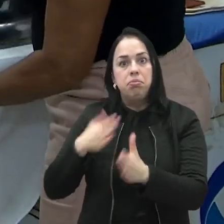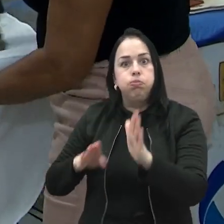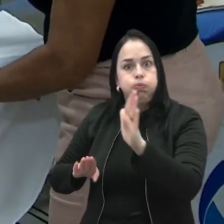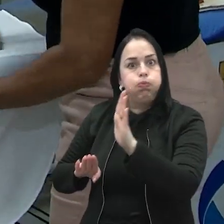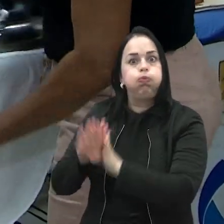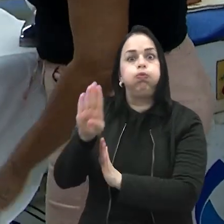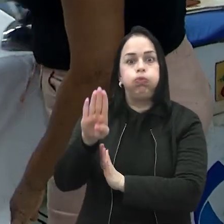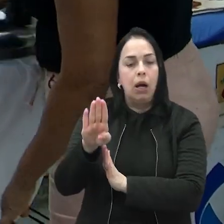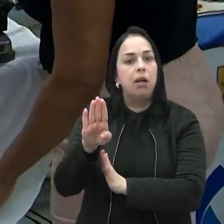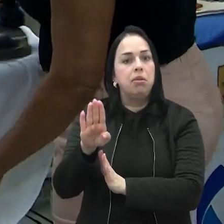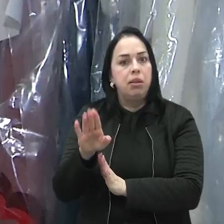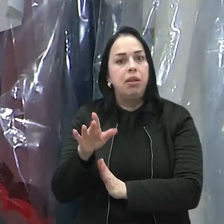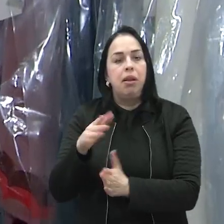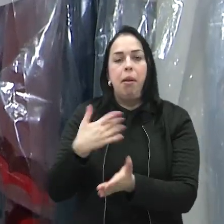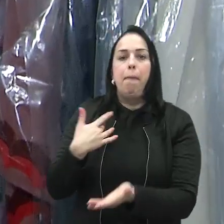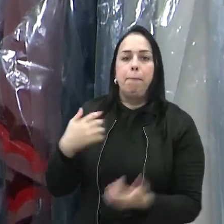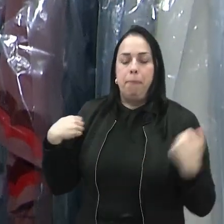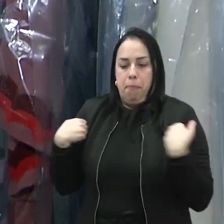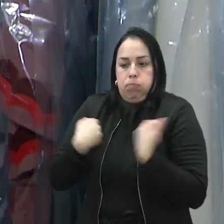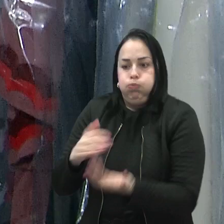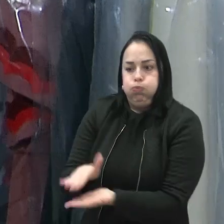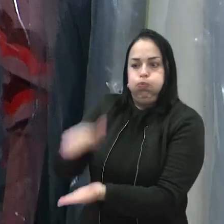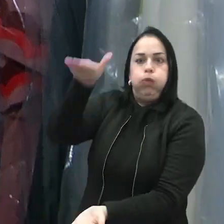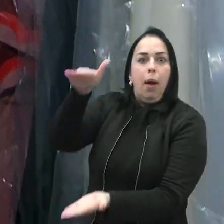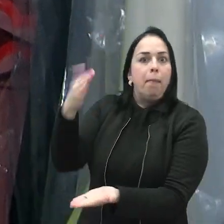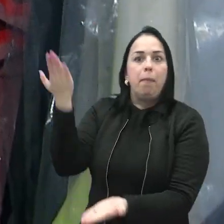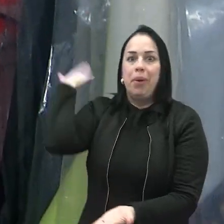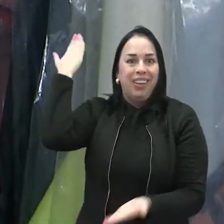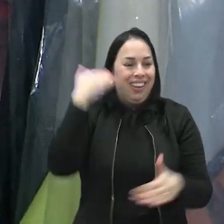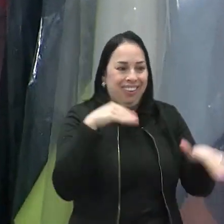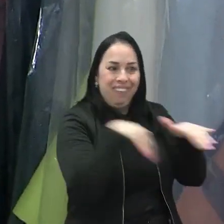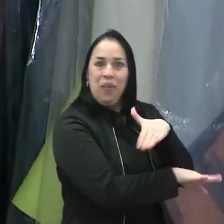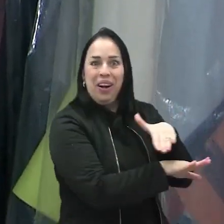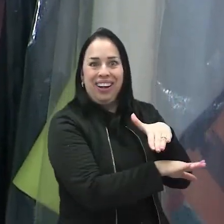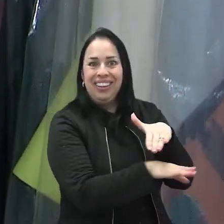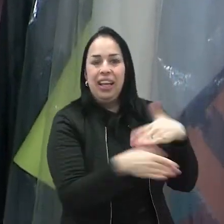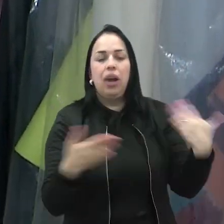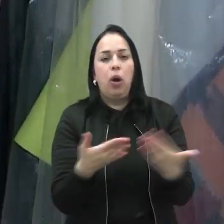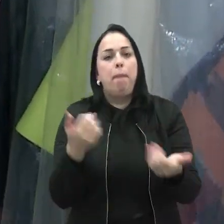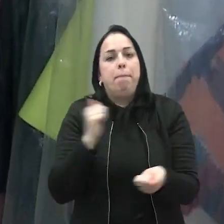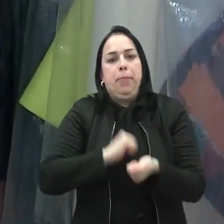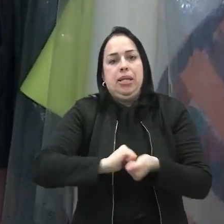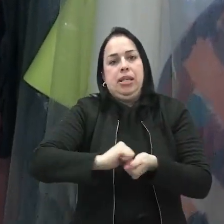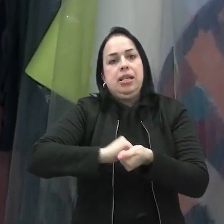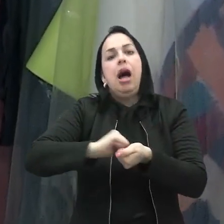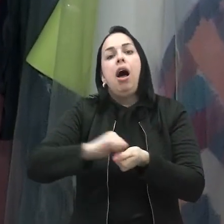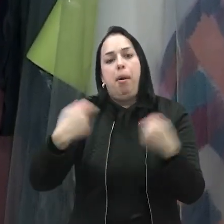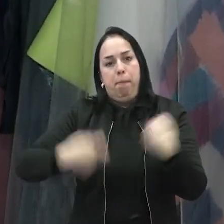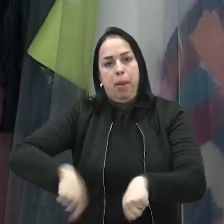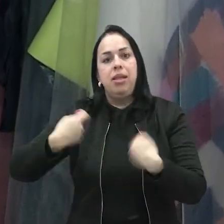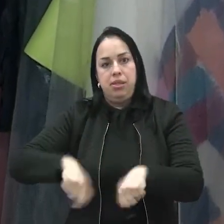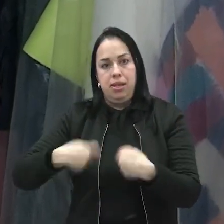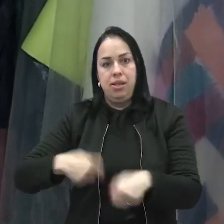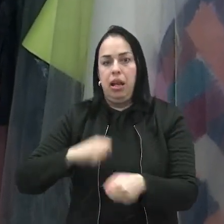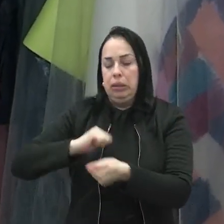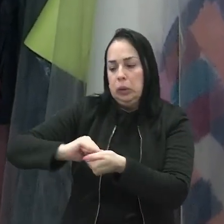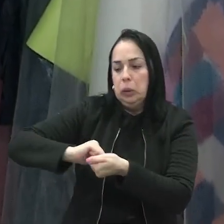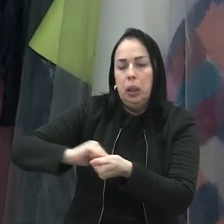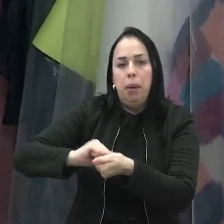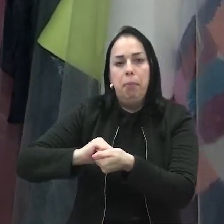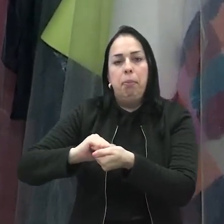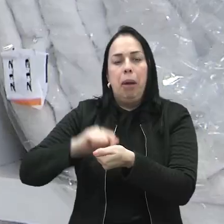cresceu 30%. Peças volumosas, guardadas por muito tempo, precisam de